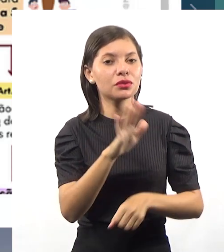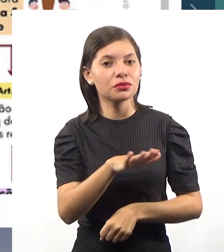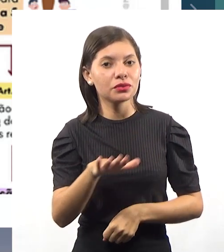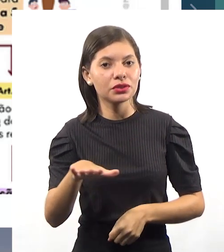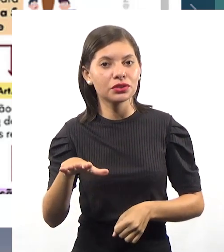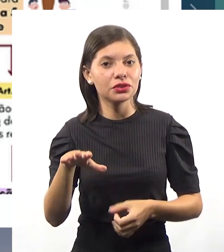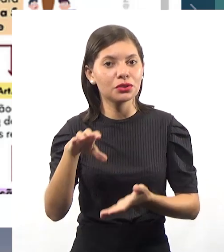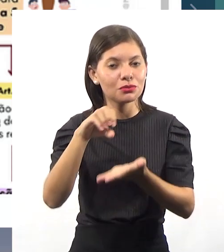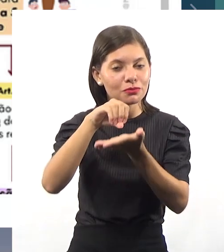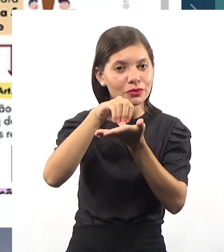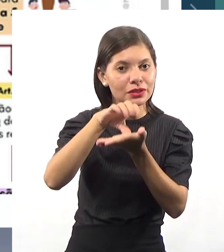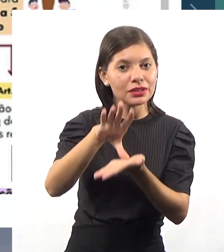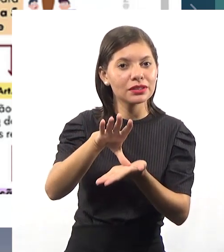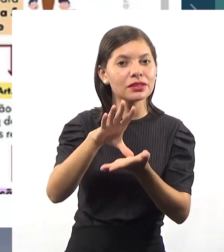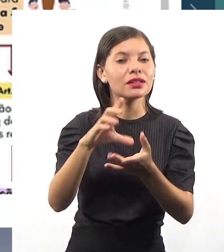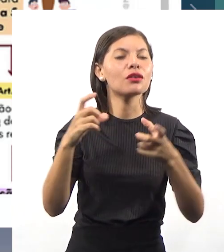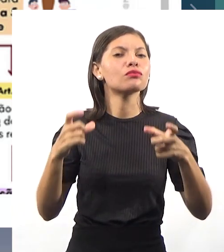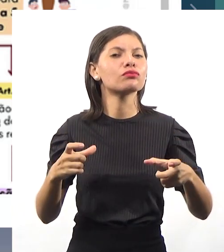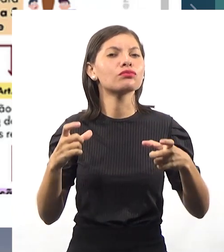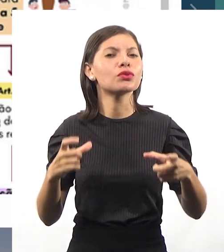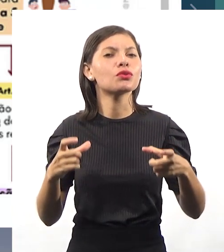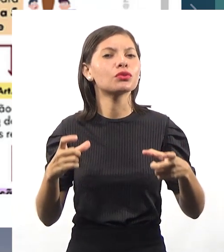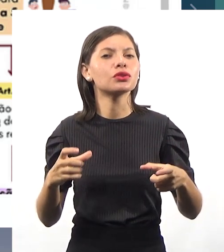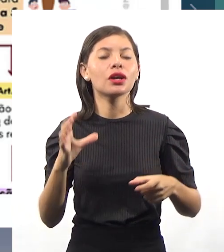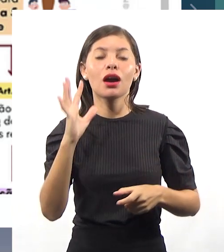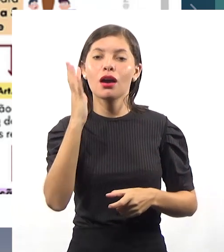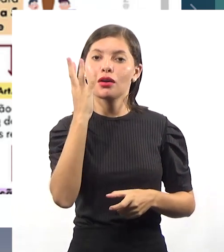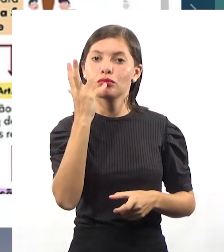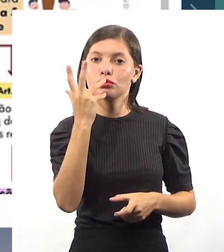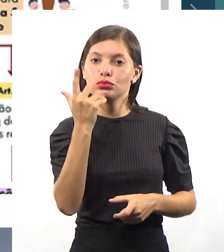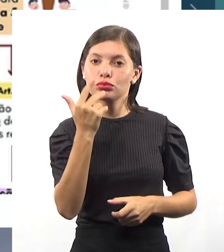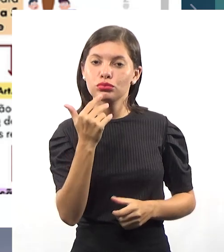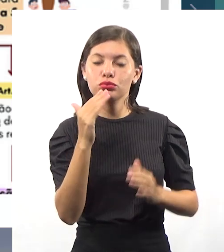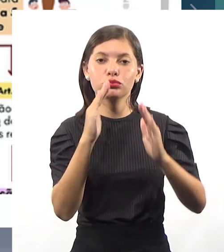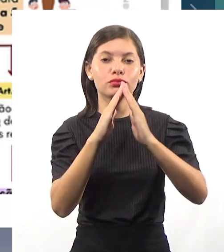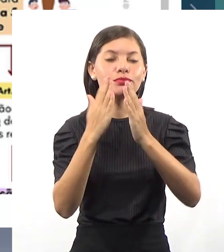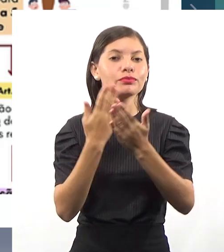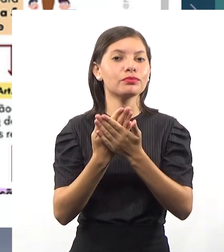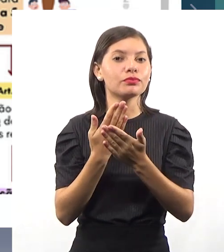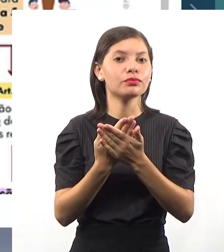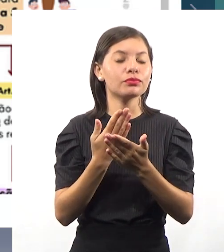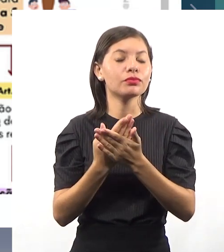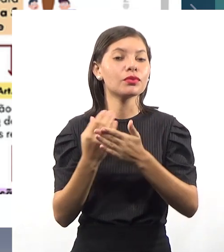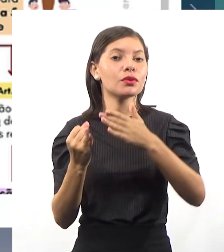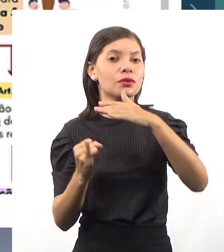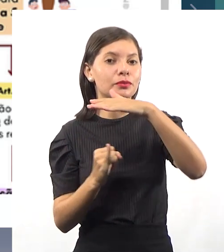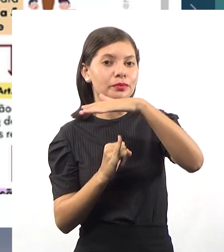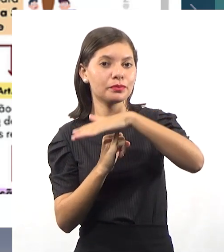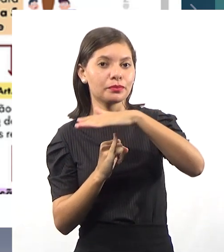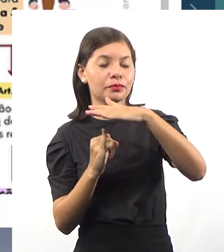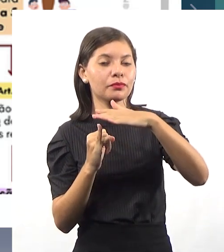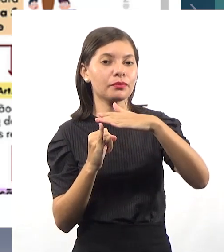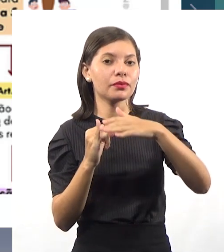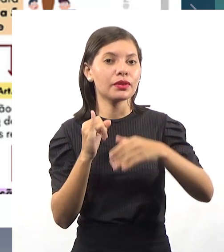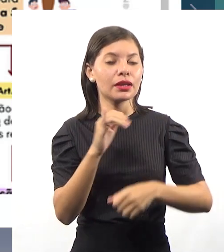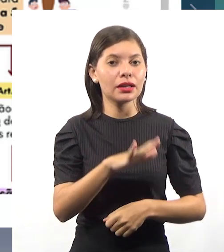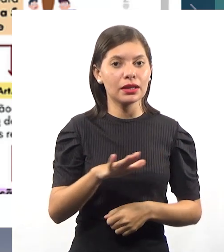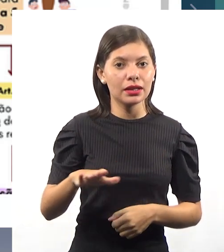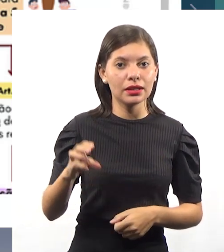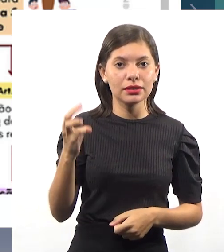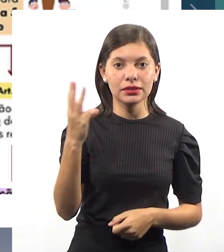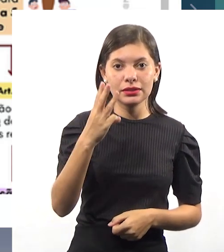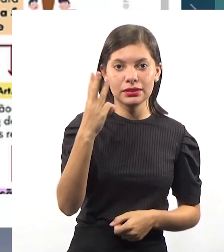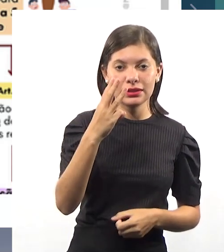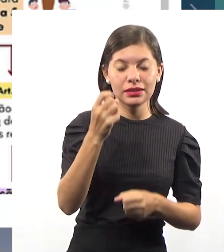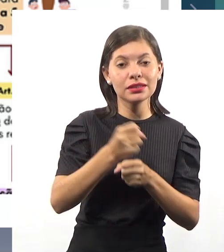aonde? A educação infantil será oferecida em creches ou entidades equivalentes para crianças de até 3 anos de idade,